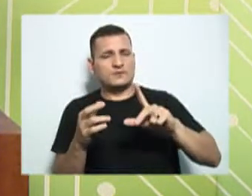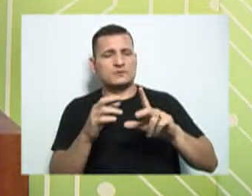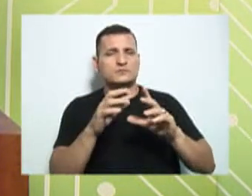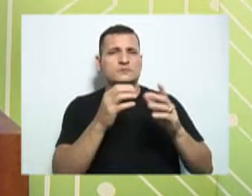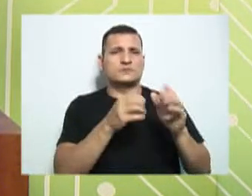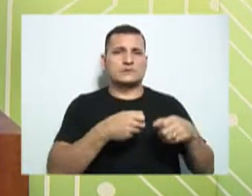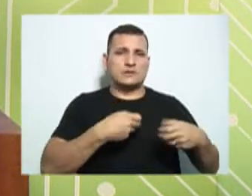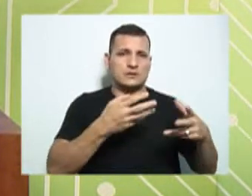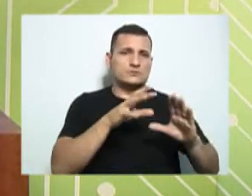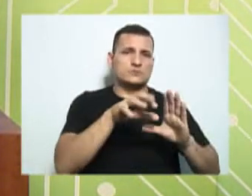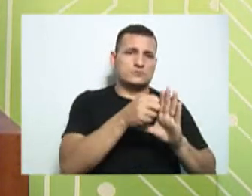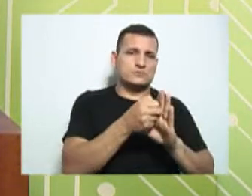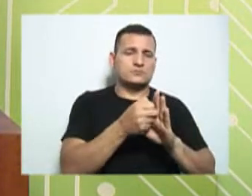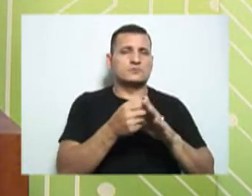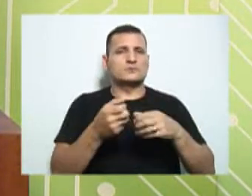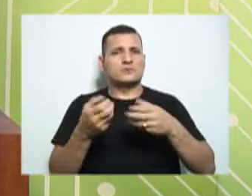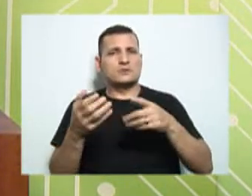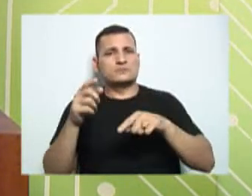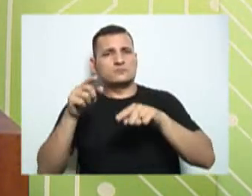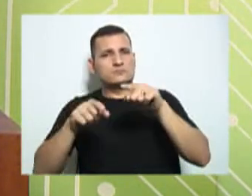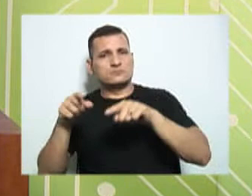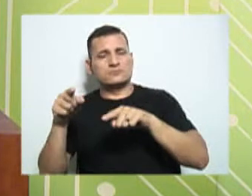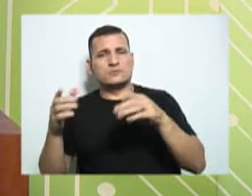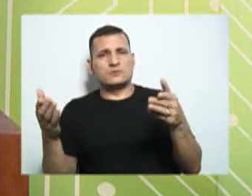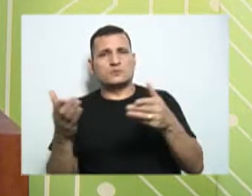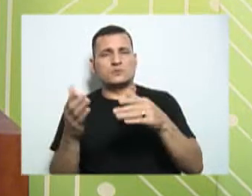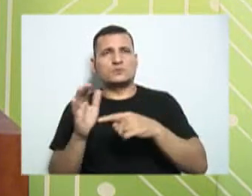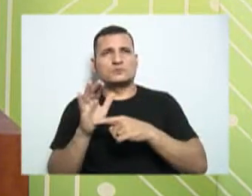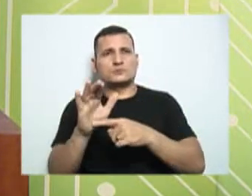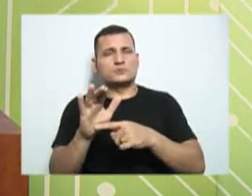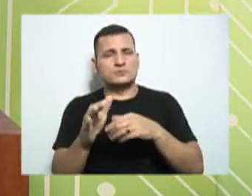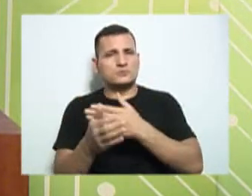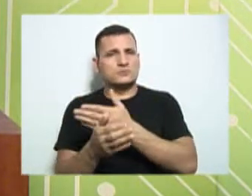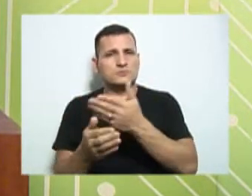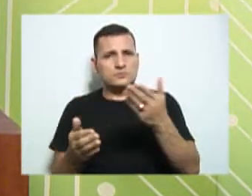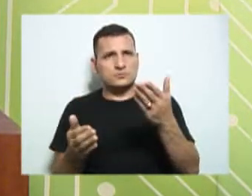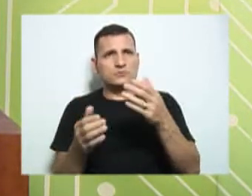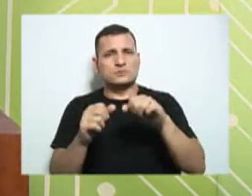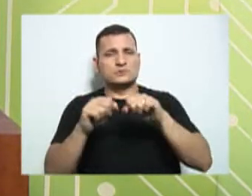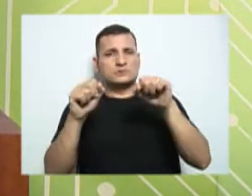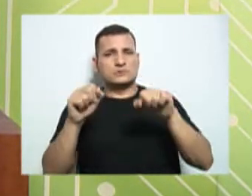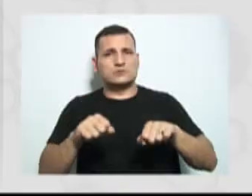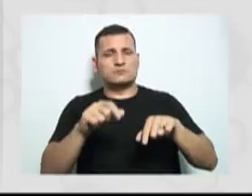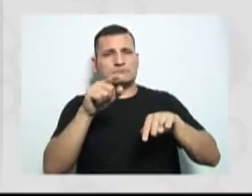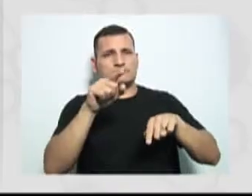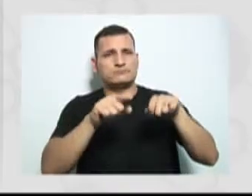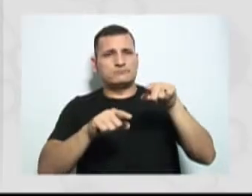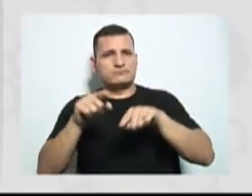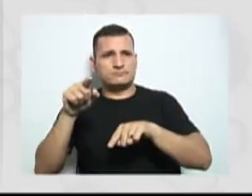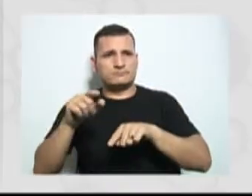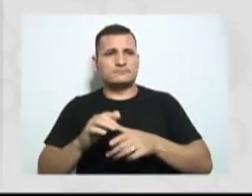e variável. Eu vou trazer agora para vocês aqui no slide a questão do sistema variável.